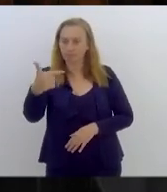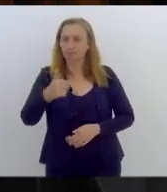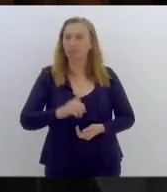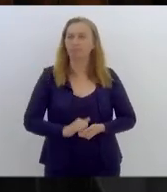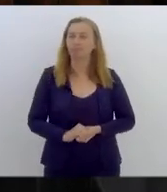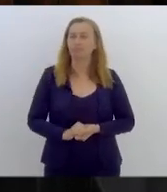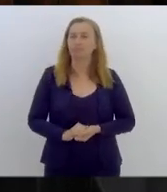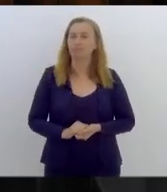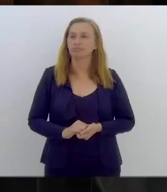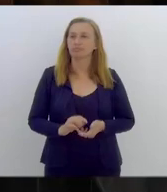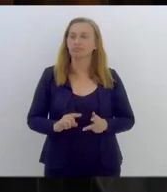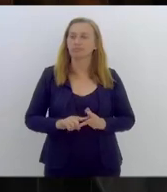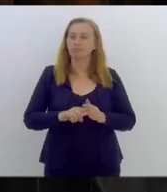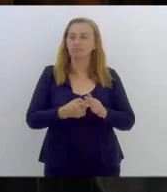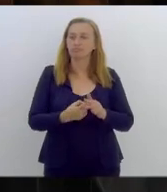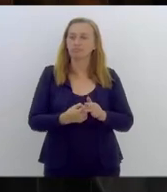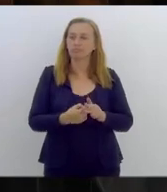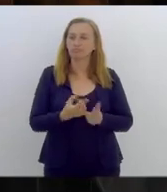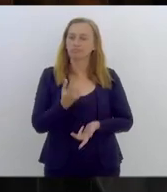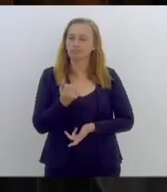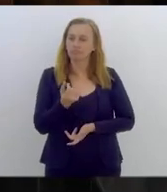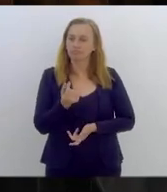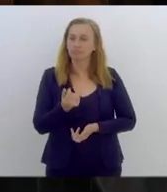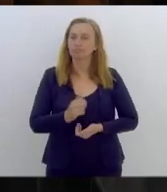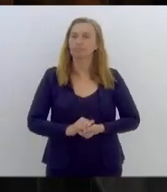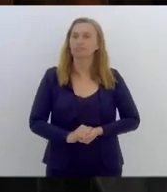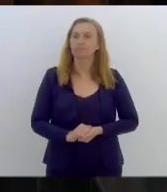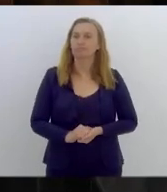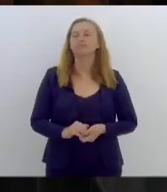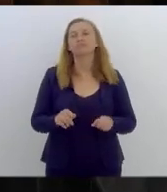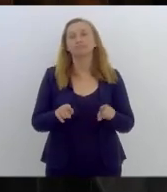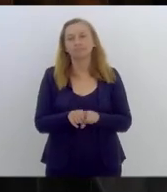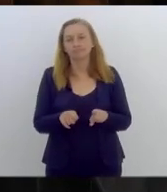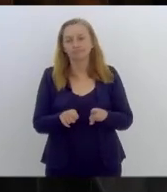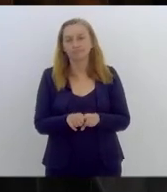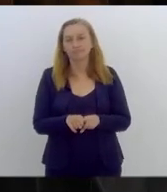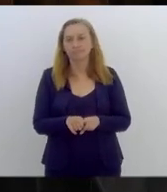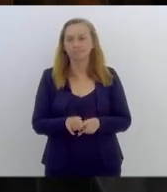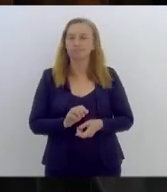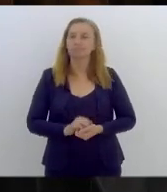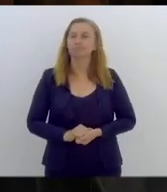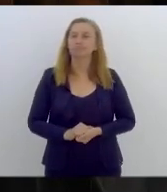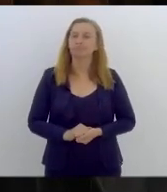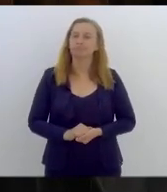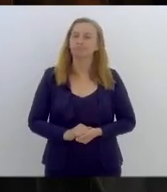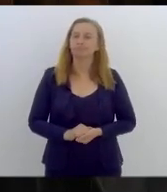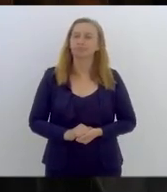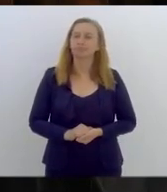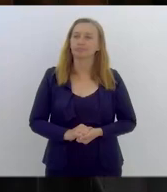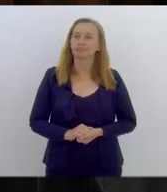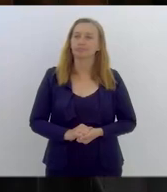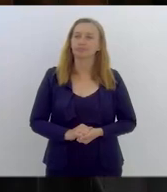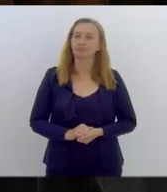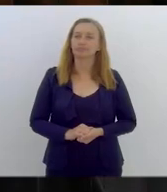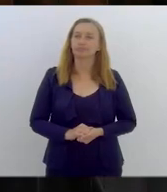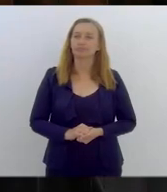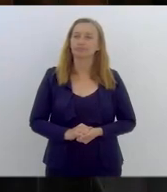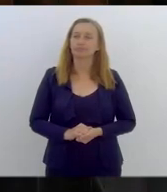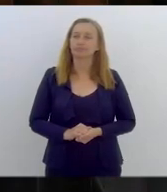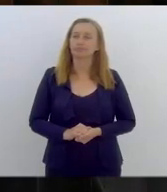mexeram nas alíquotas e como também foi definidora de bens